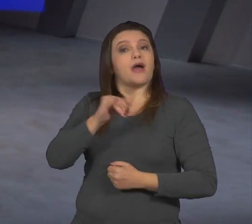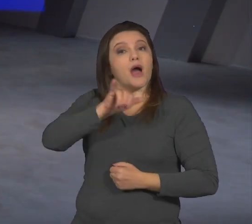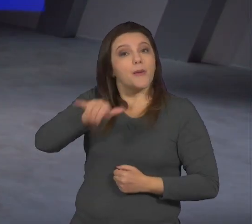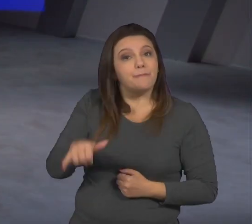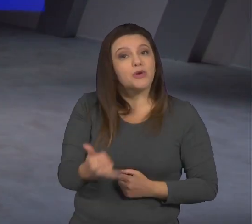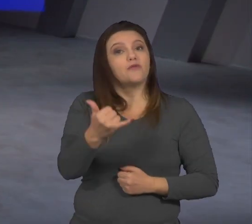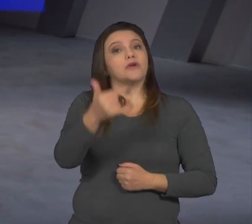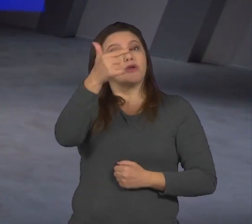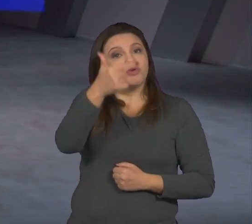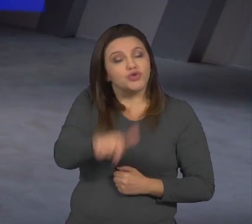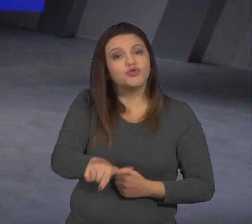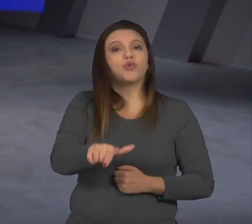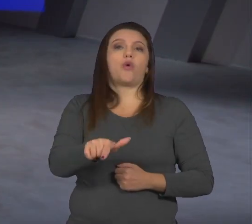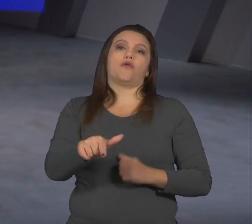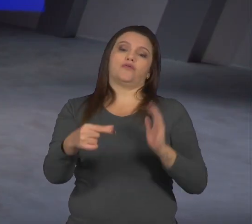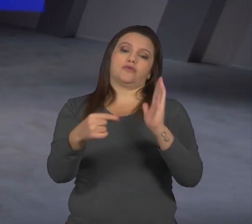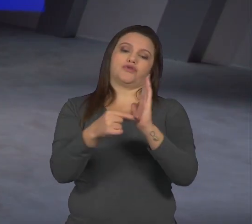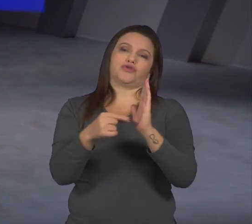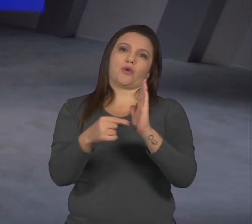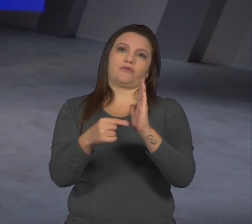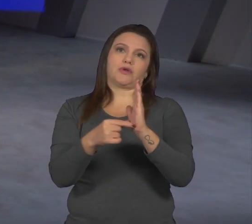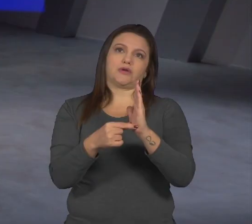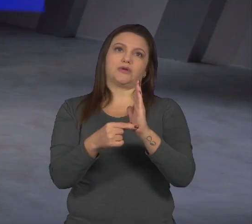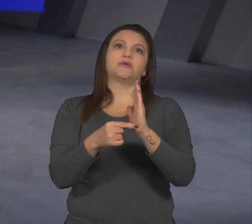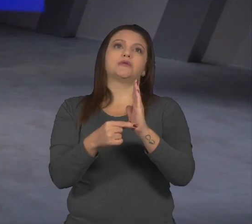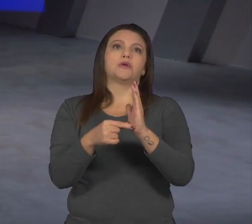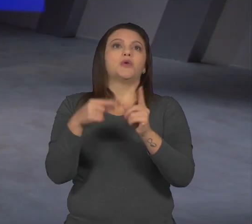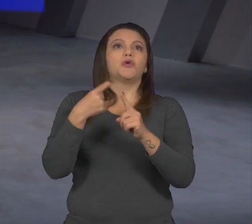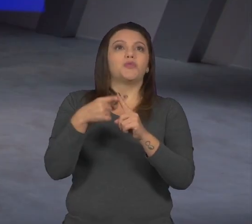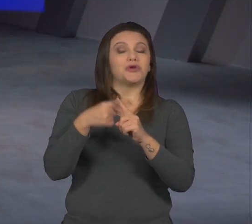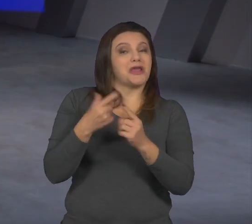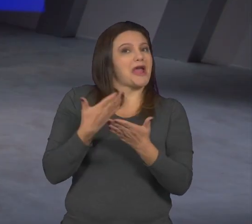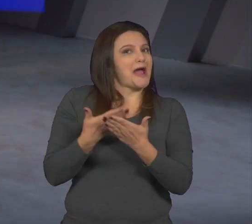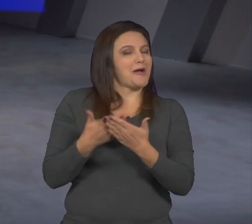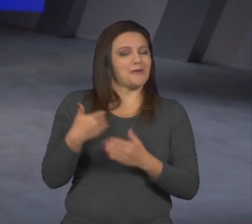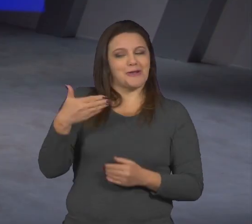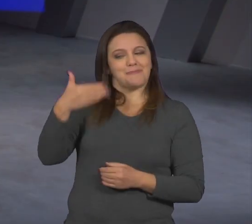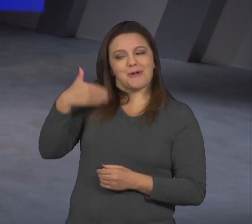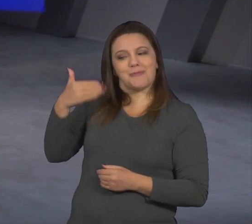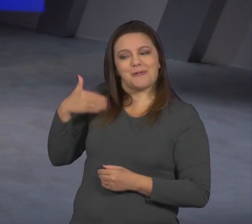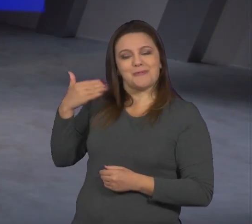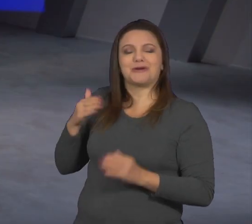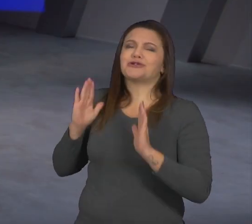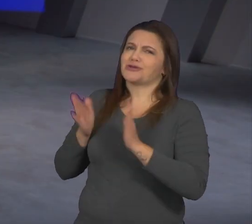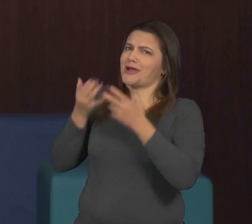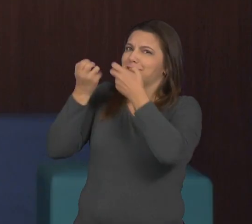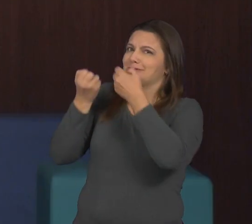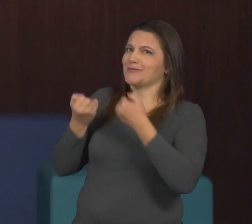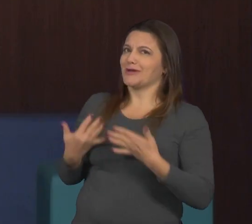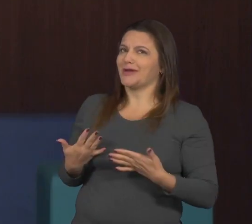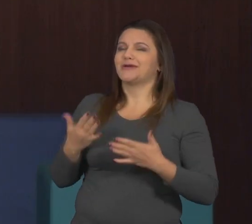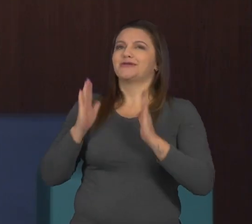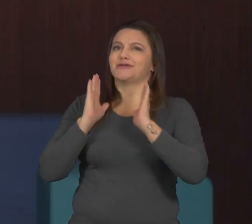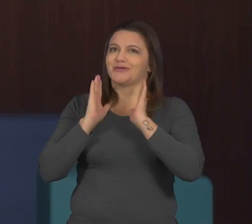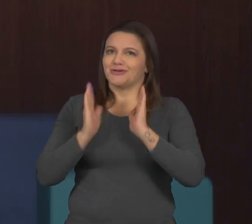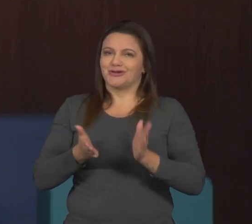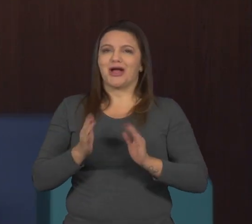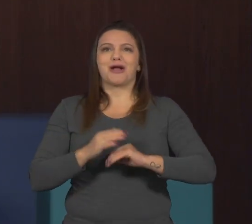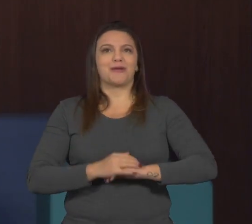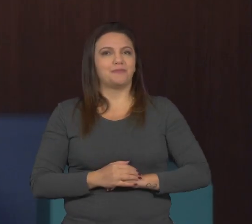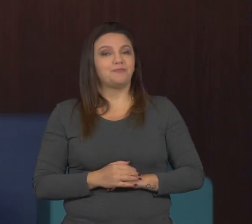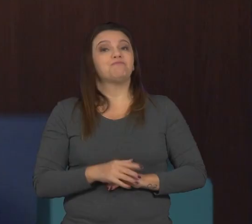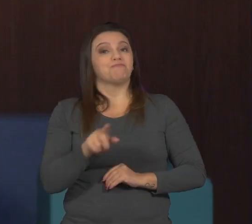existe. De novo, porque eu já falei isso em aulas anteriores, né? Não hoje, mas já falei em aulas anteriores